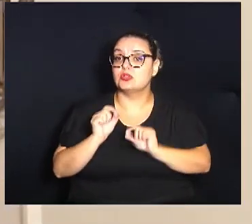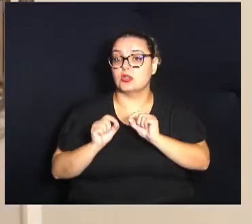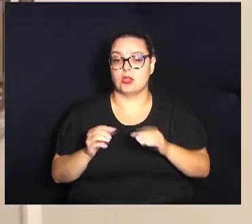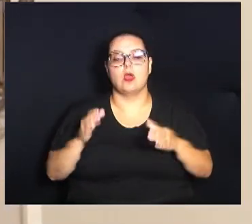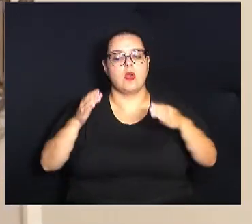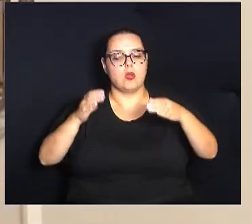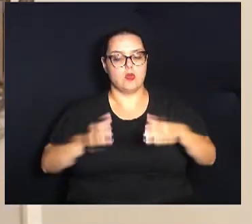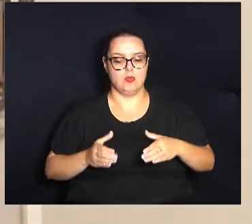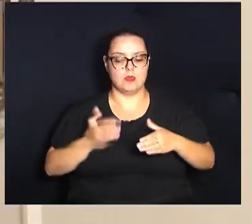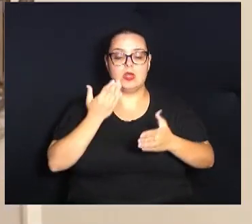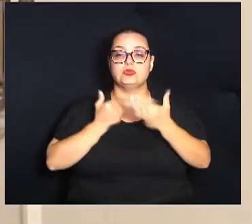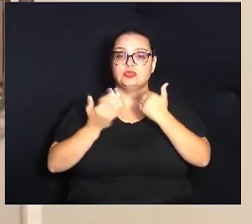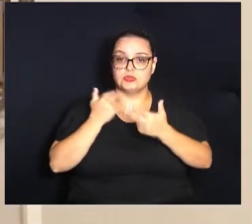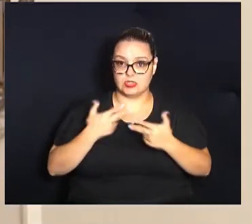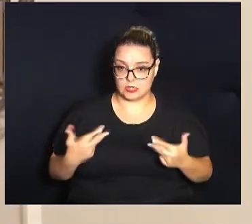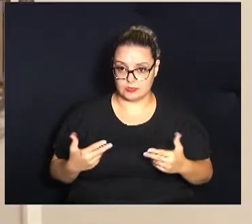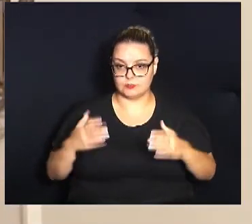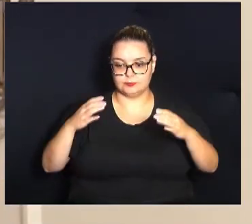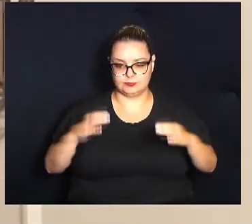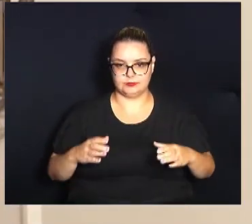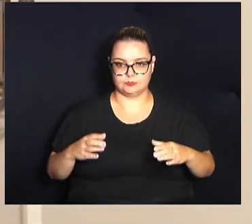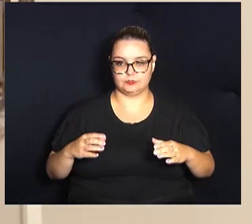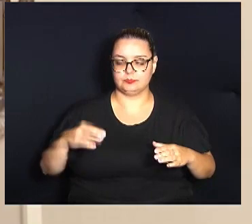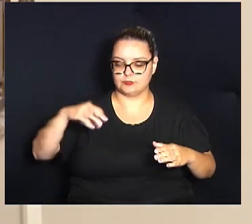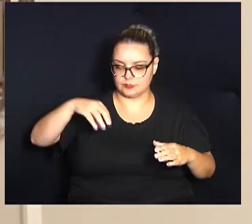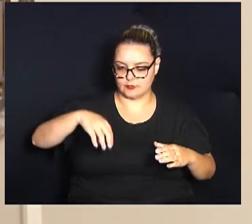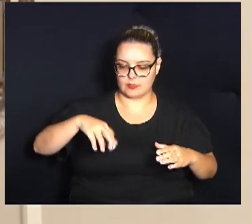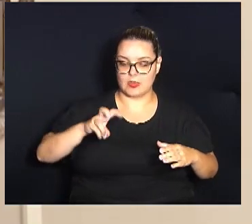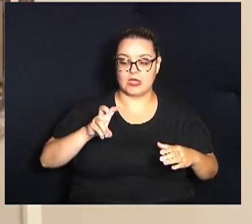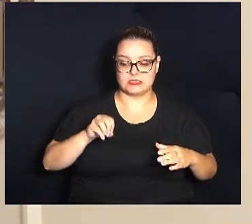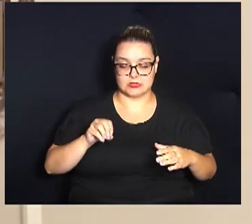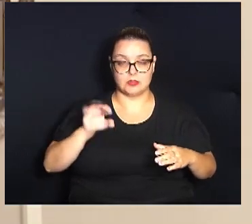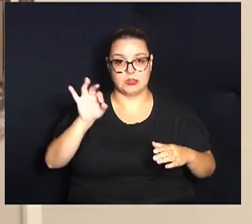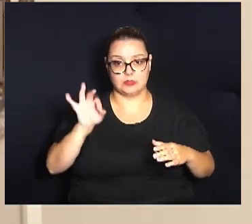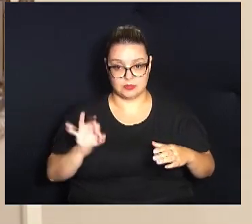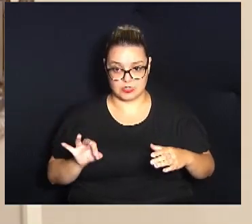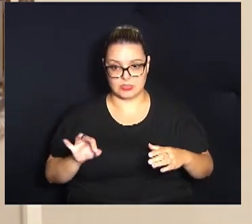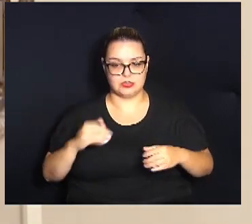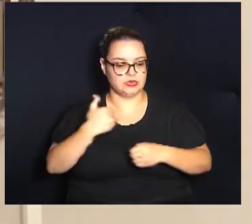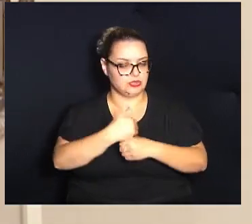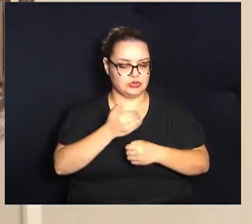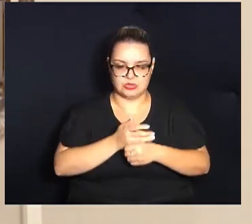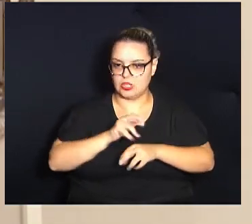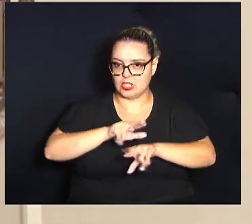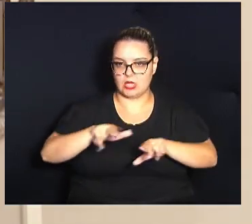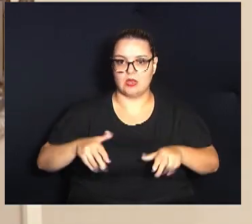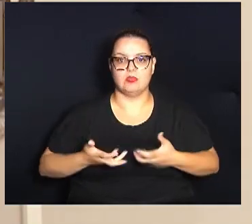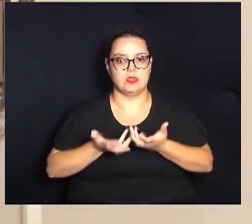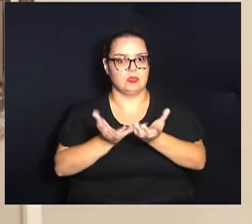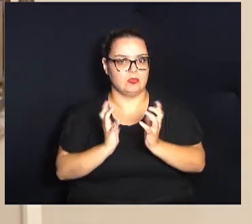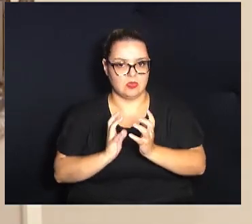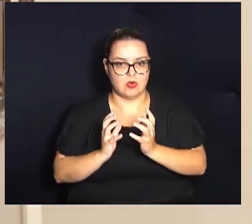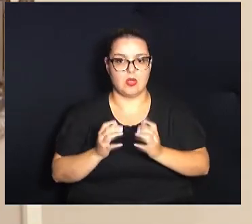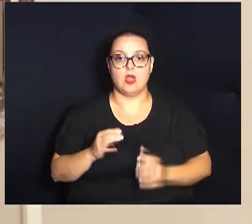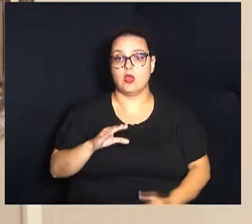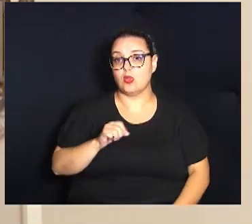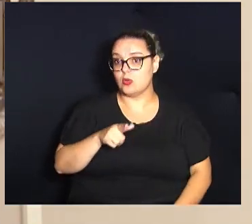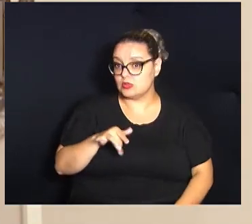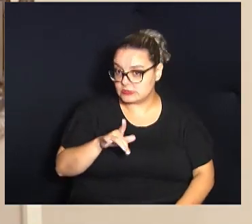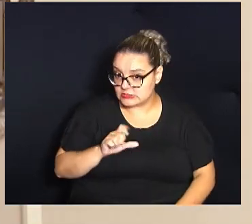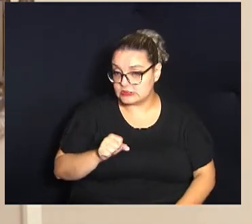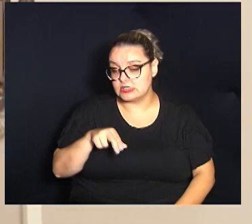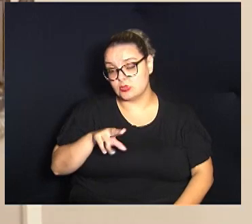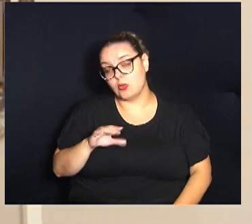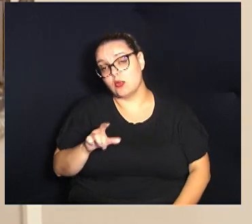de refeição ele seja composto 50% de legumes, verduras cozidas ou cruas e os